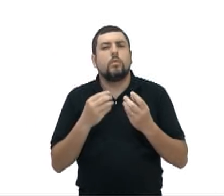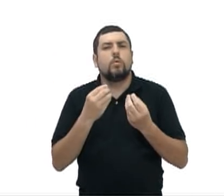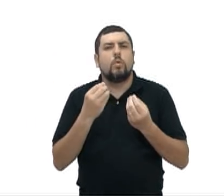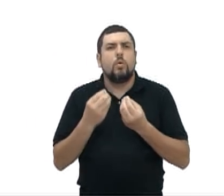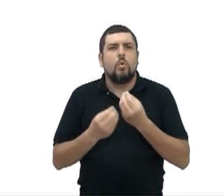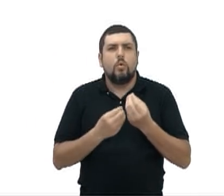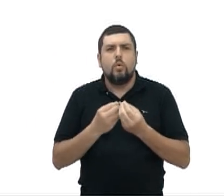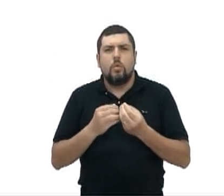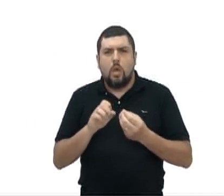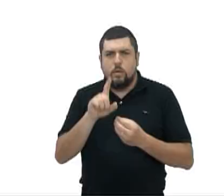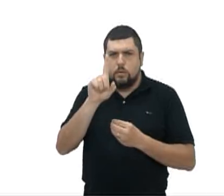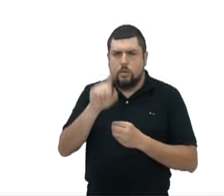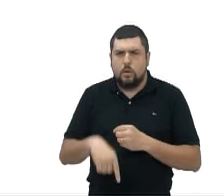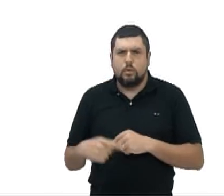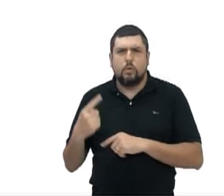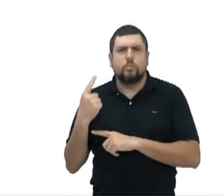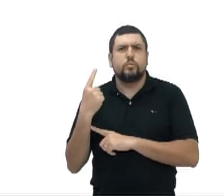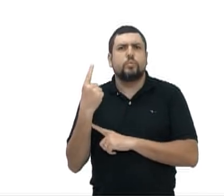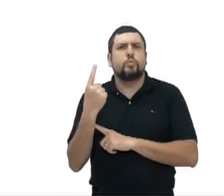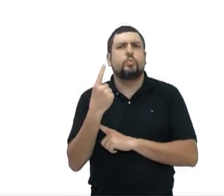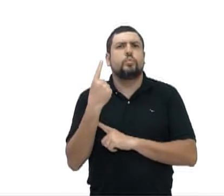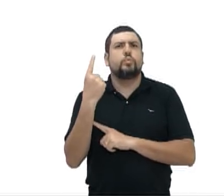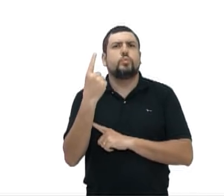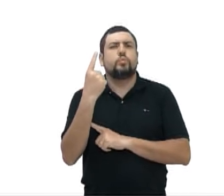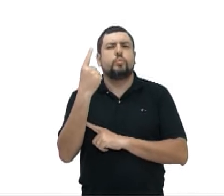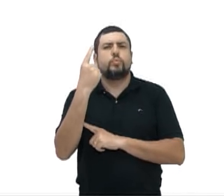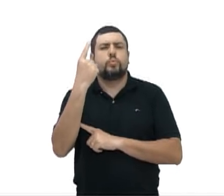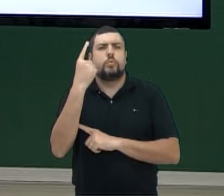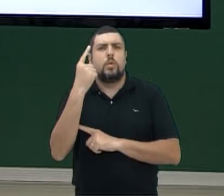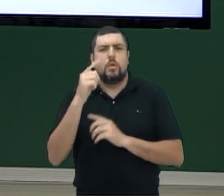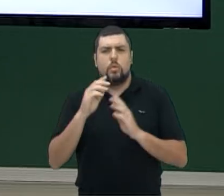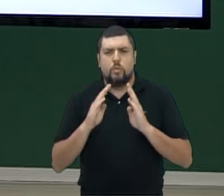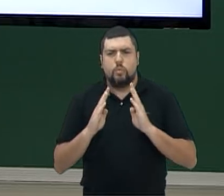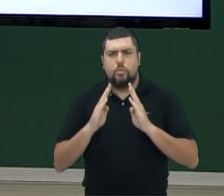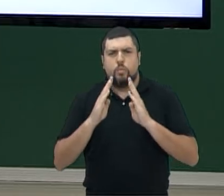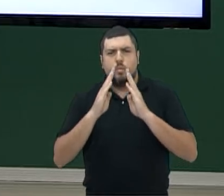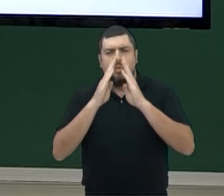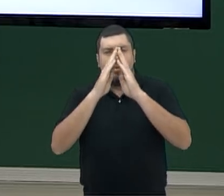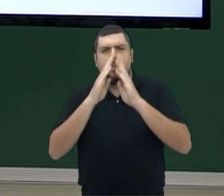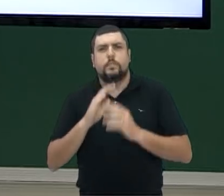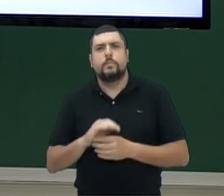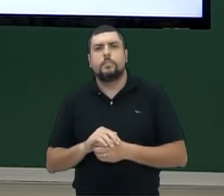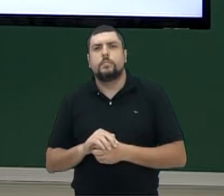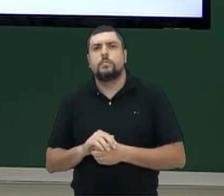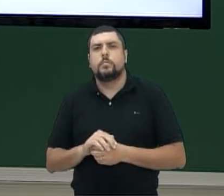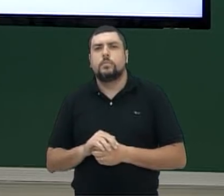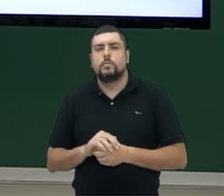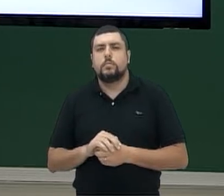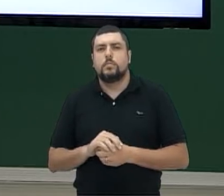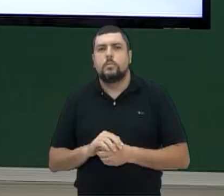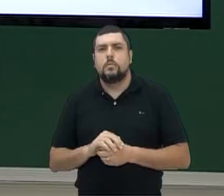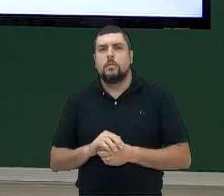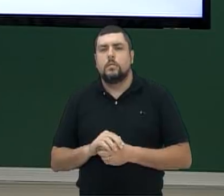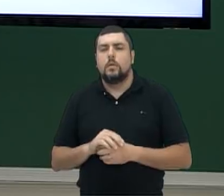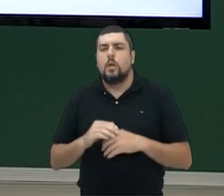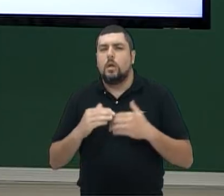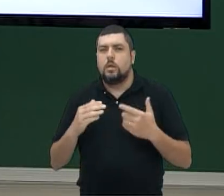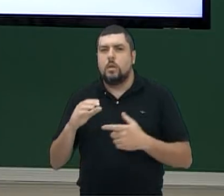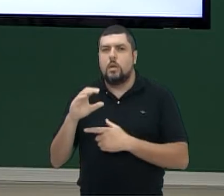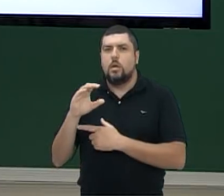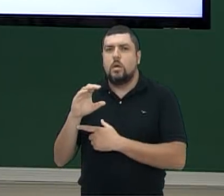vegetação de grande porte, perene e do tipo coníferas. Quando estamos falando em coníferas, estamos